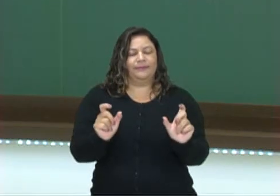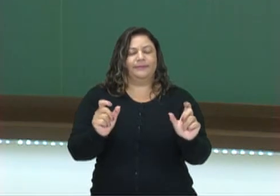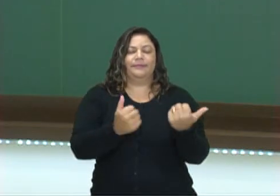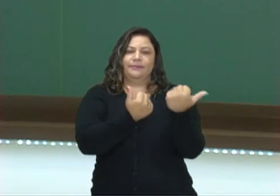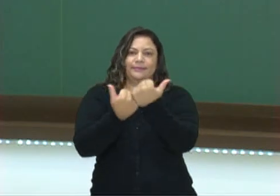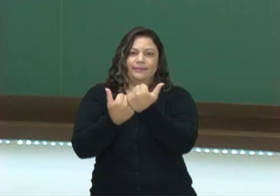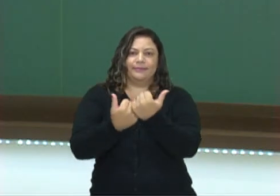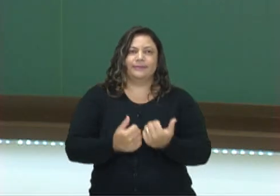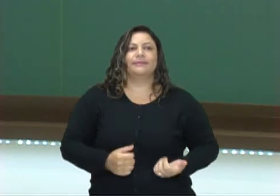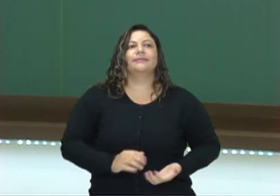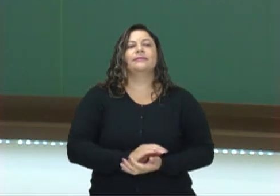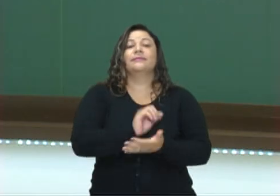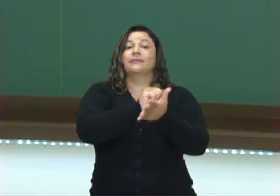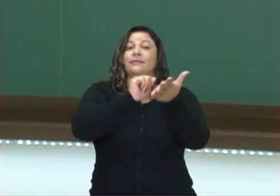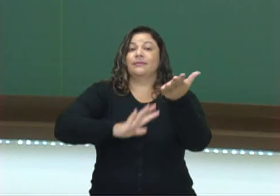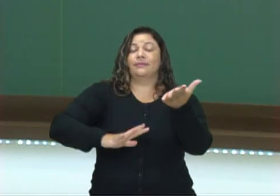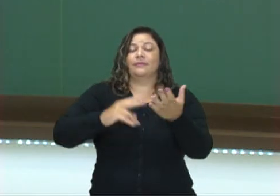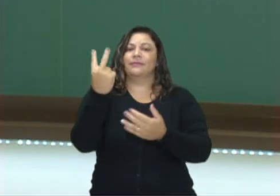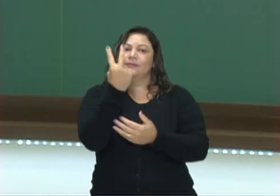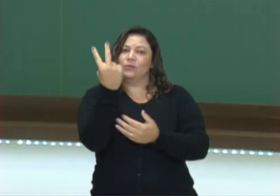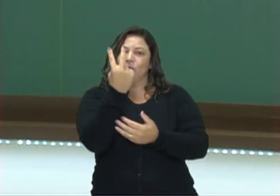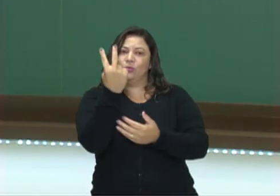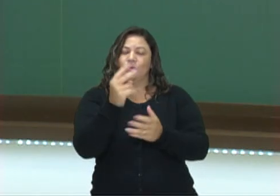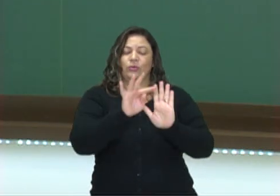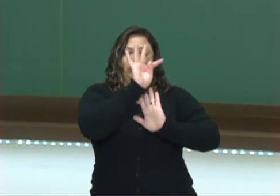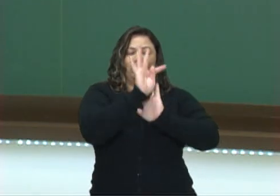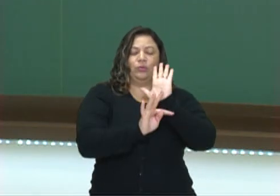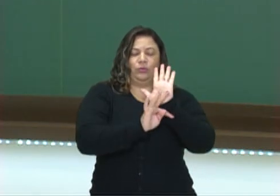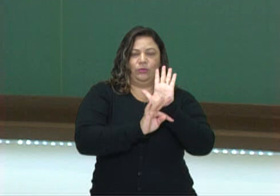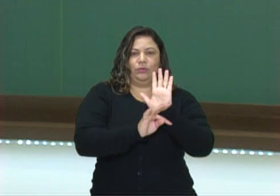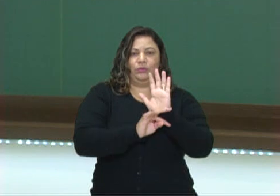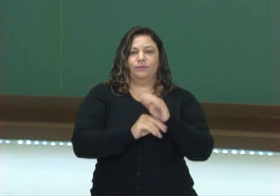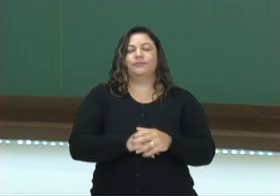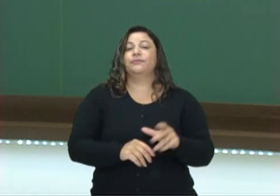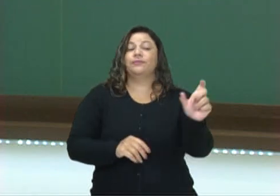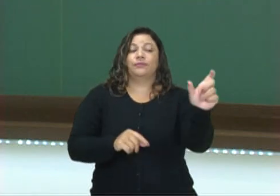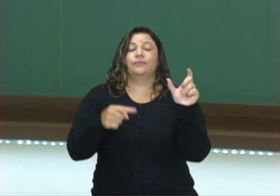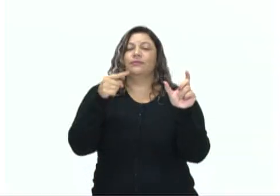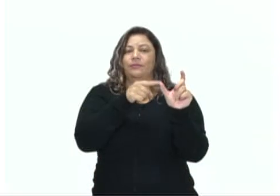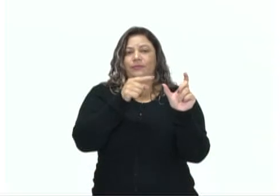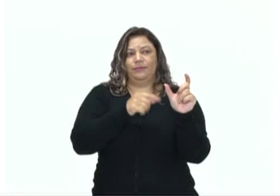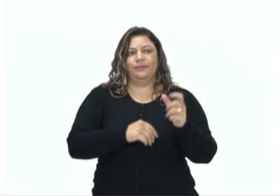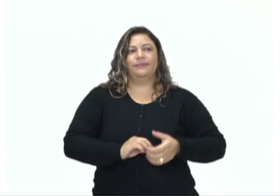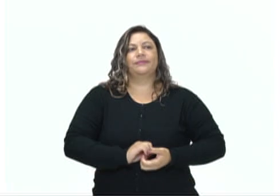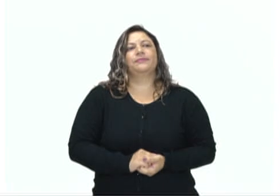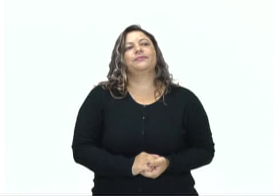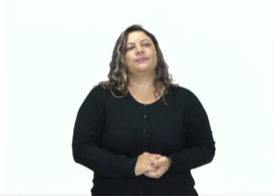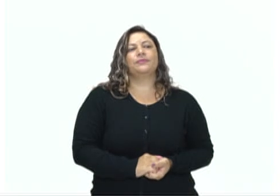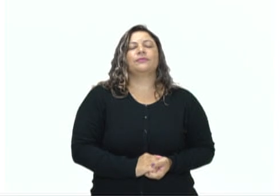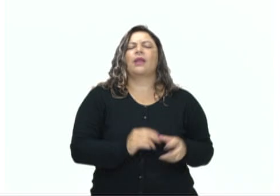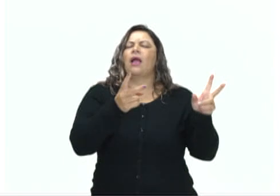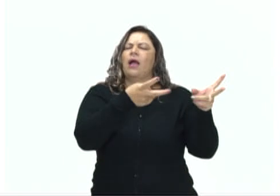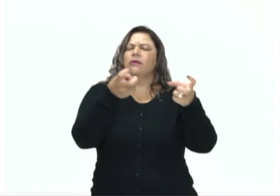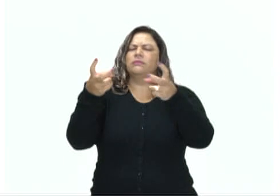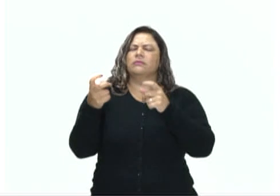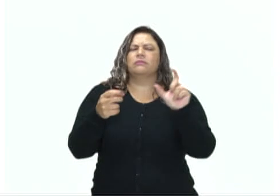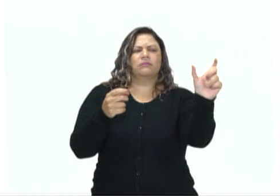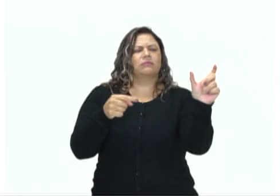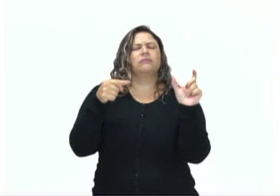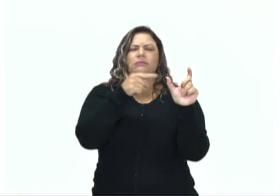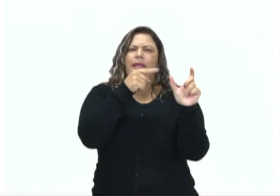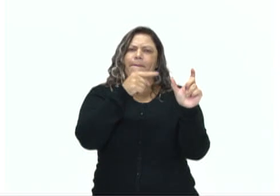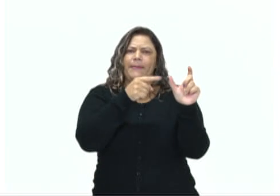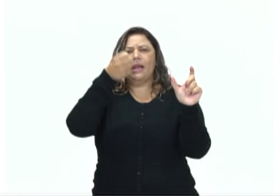Seguimos exercício número 2, um novo trecho, agora a respeito de uma nova palavra. Observe a palavra destacada